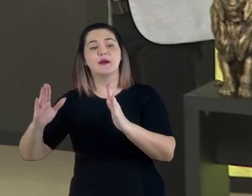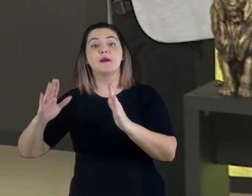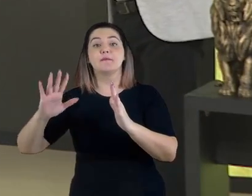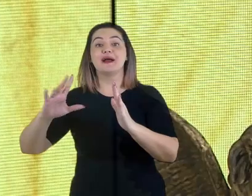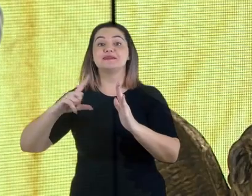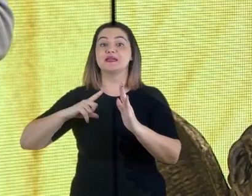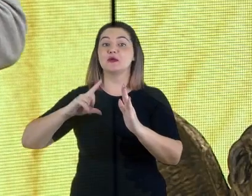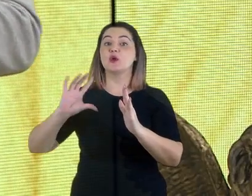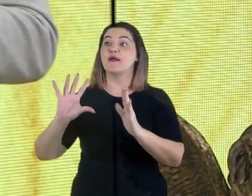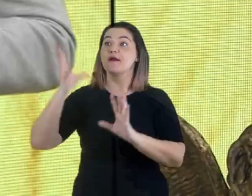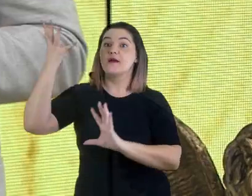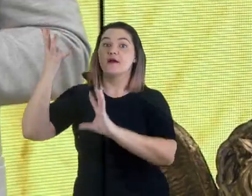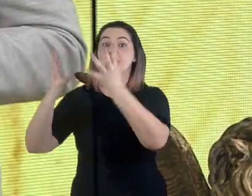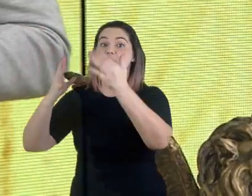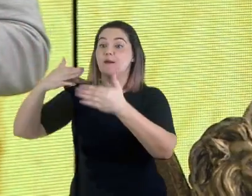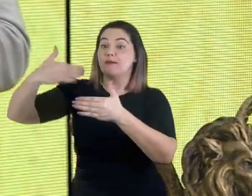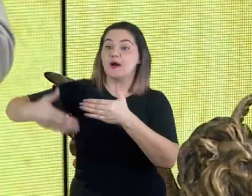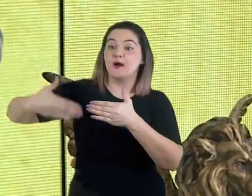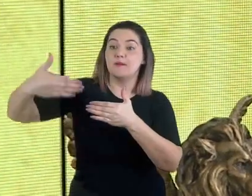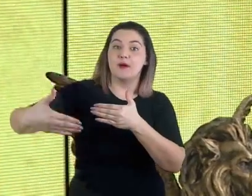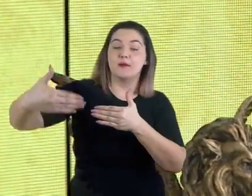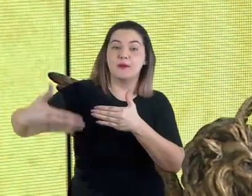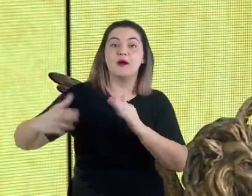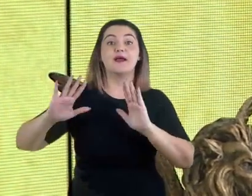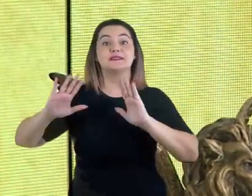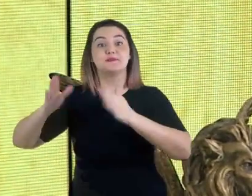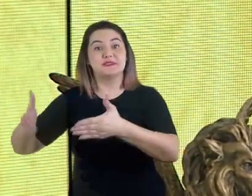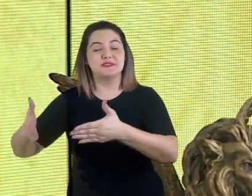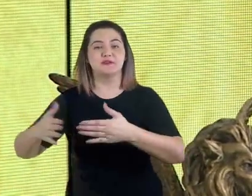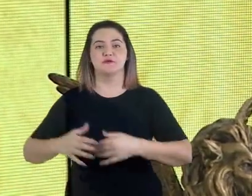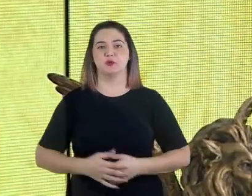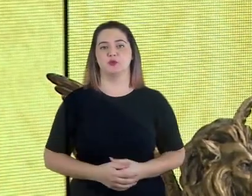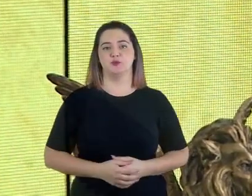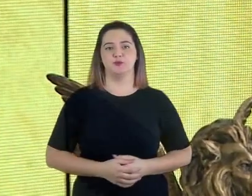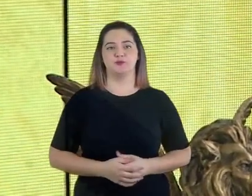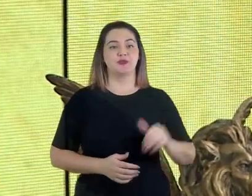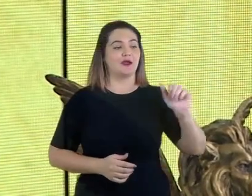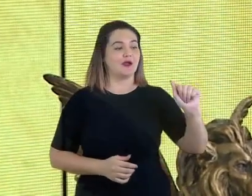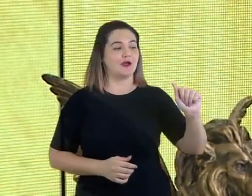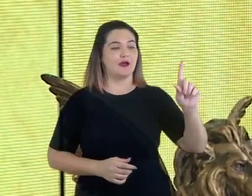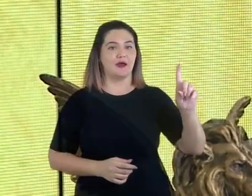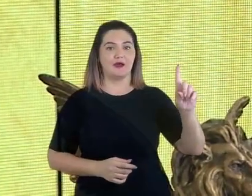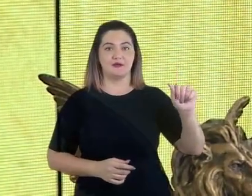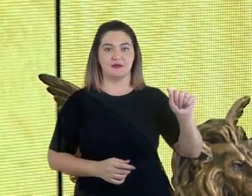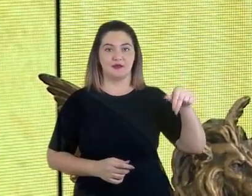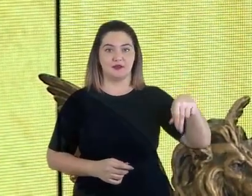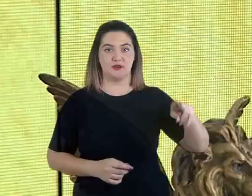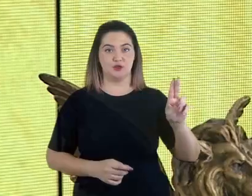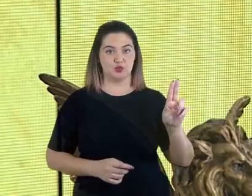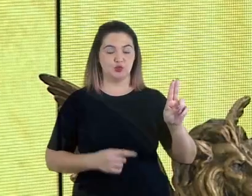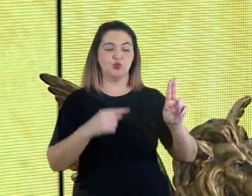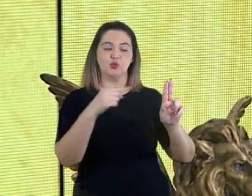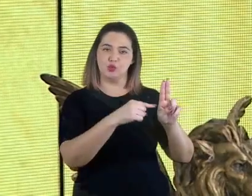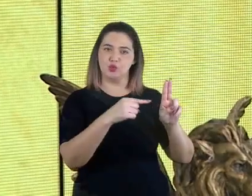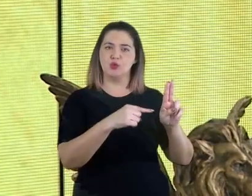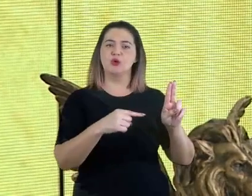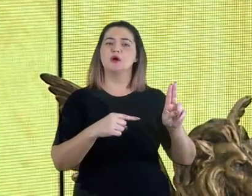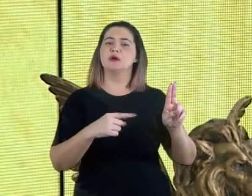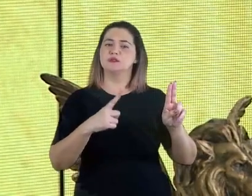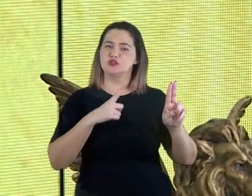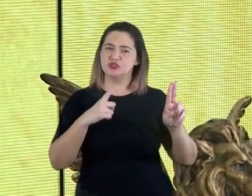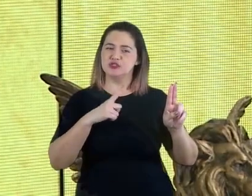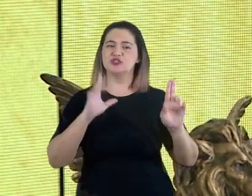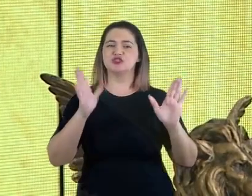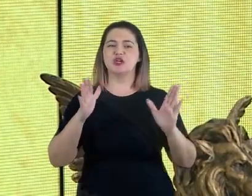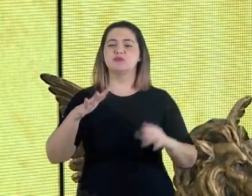específicos. Bom, sendo assim, Adanu desempenharia uma parte integrante da literatura de presságio na